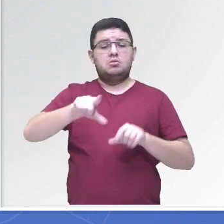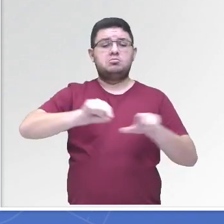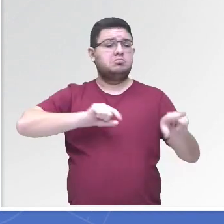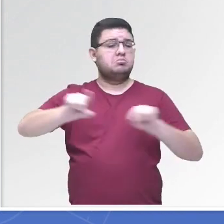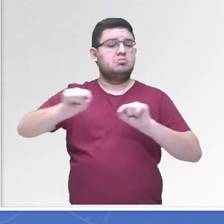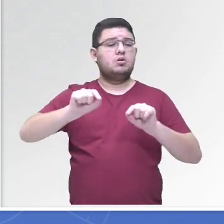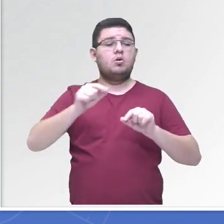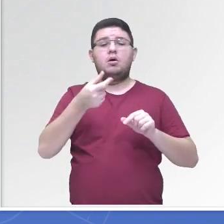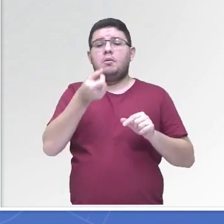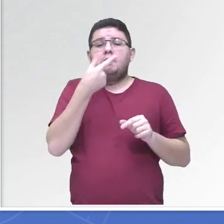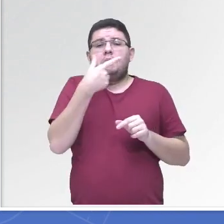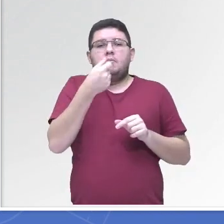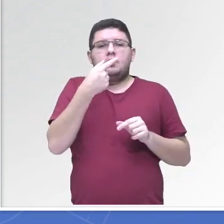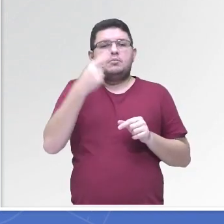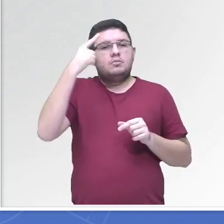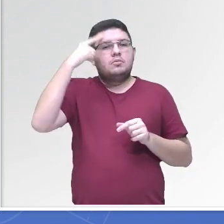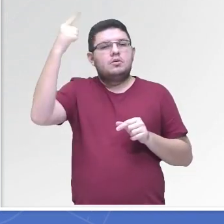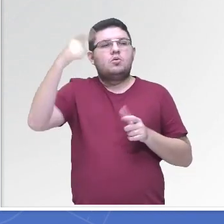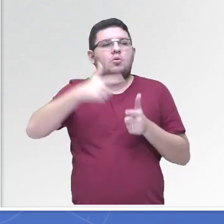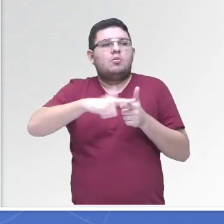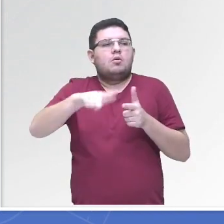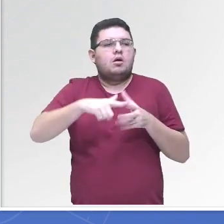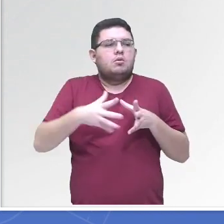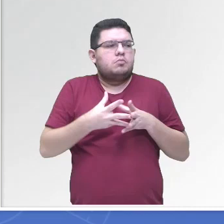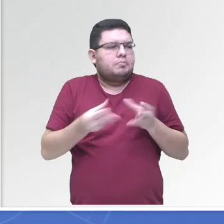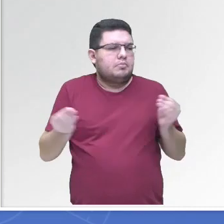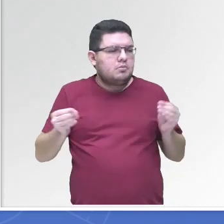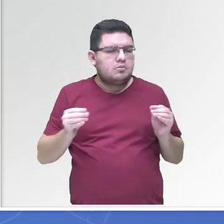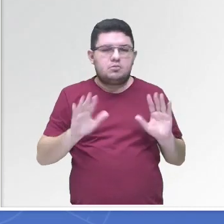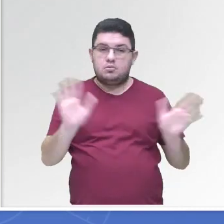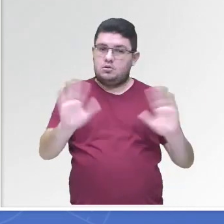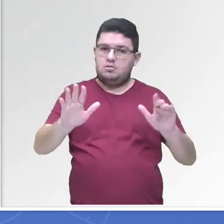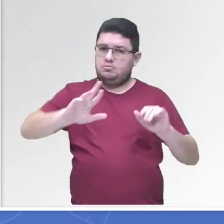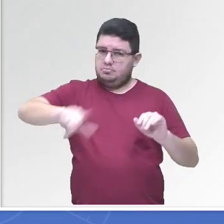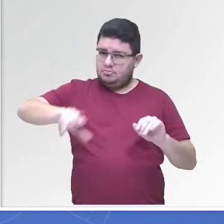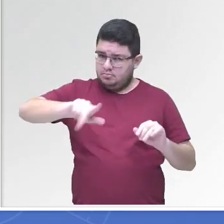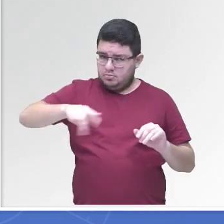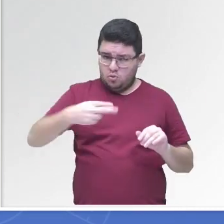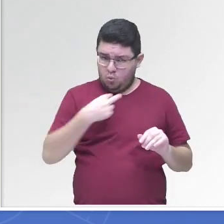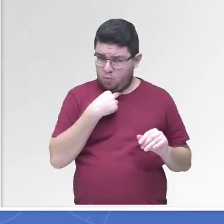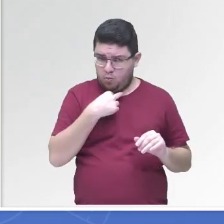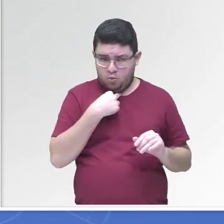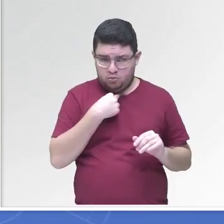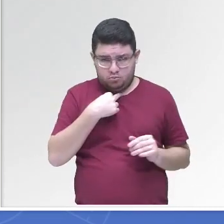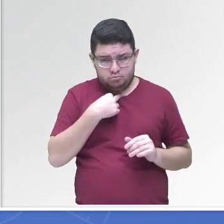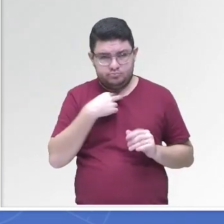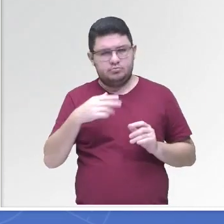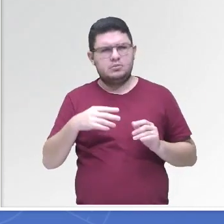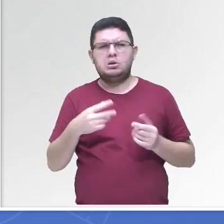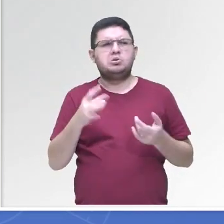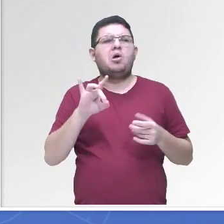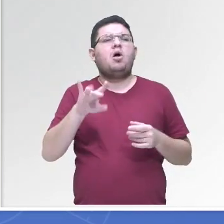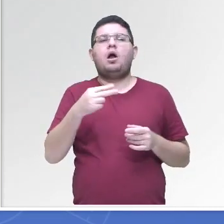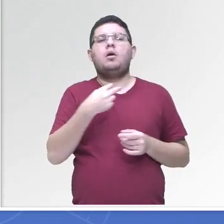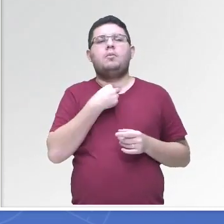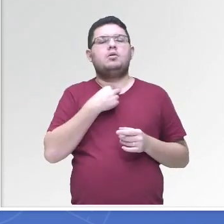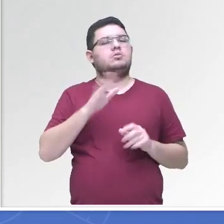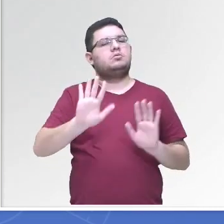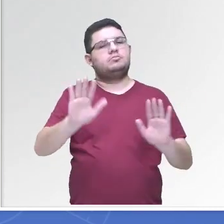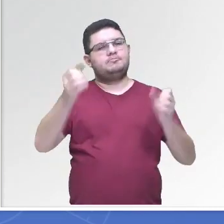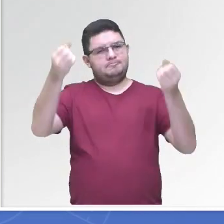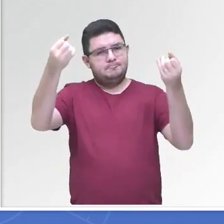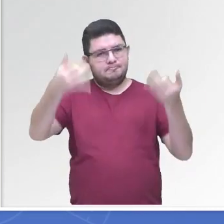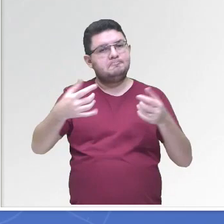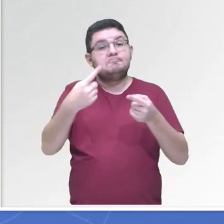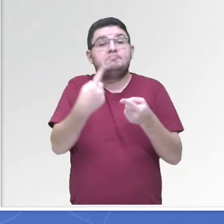que eu vou resolver meu problema. Não pode, tá? Mas não é só porque não pode do nada, não, tá? Vou mostrar pra vocês